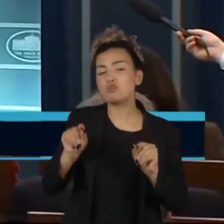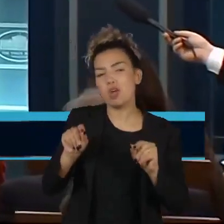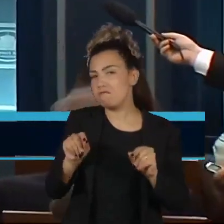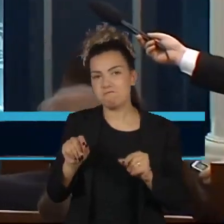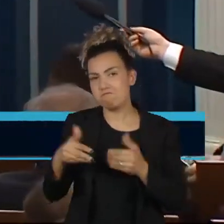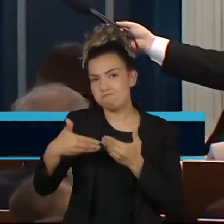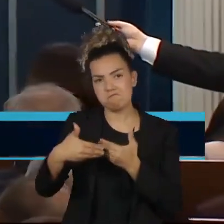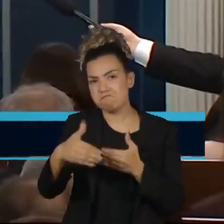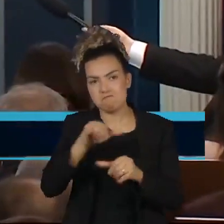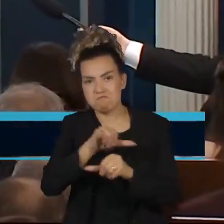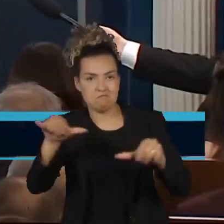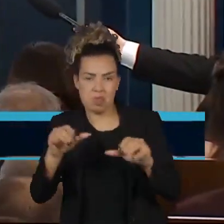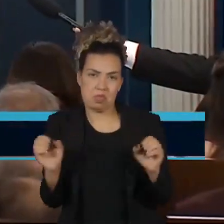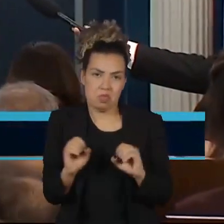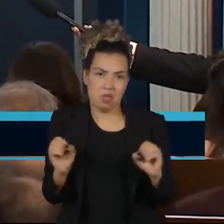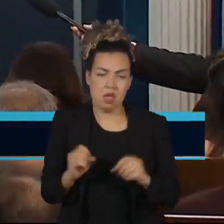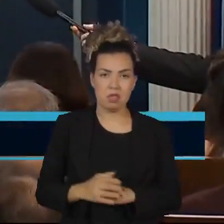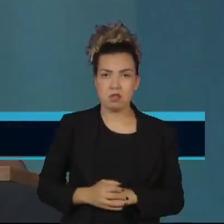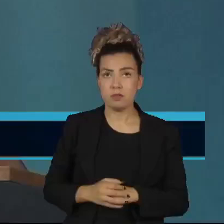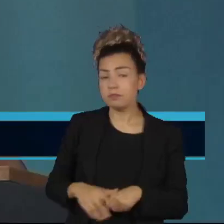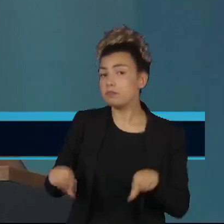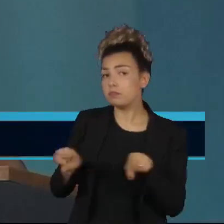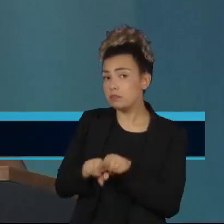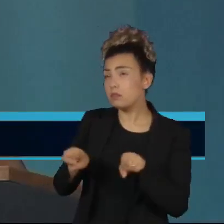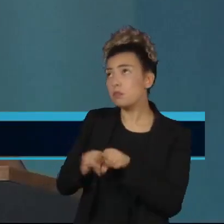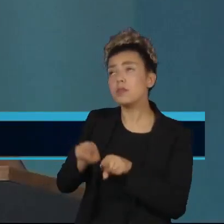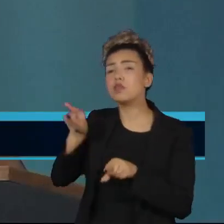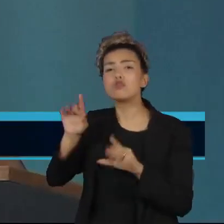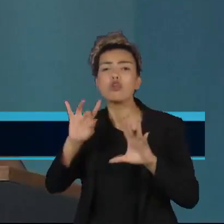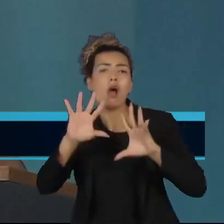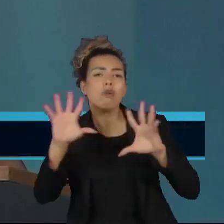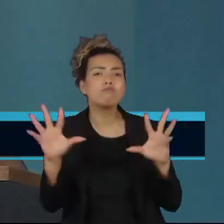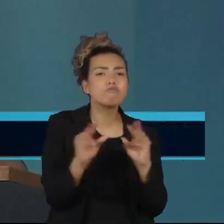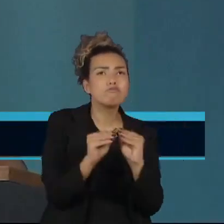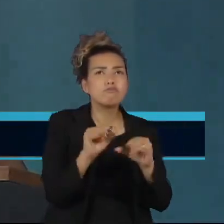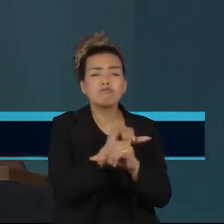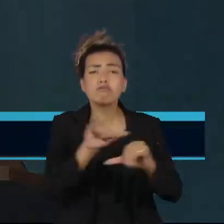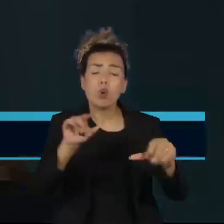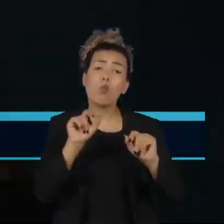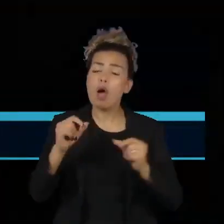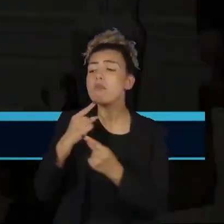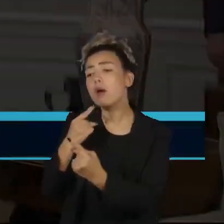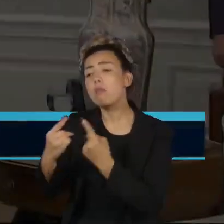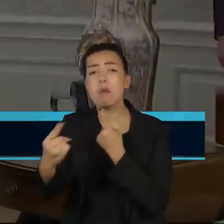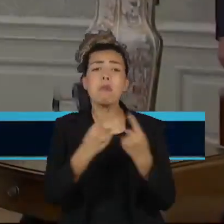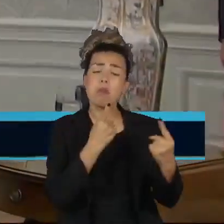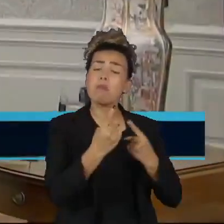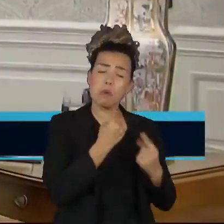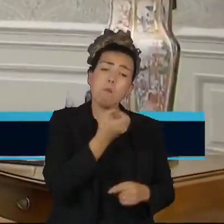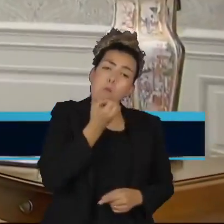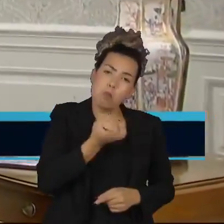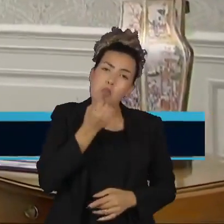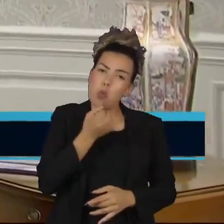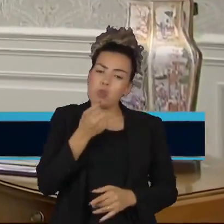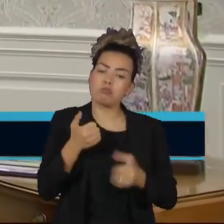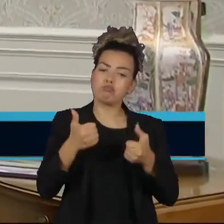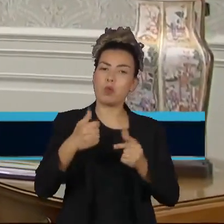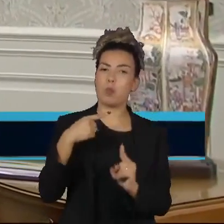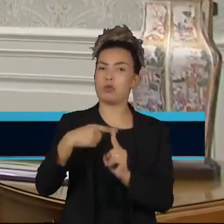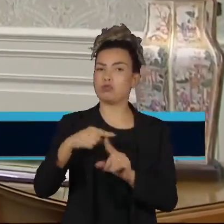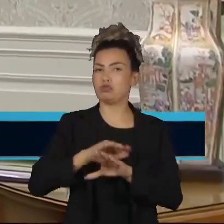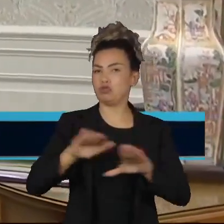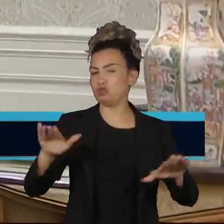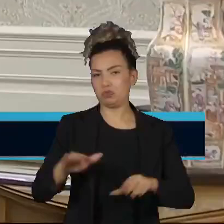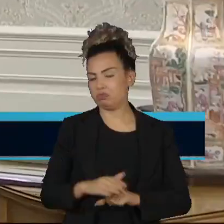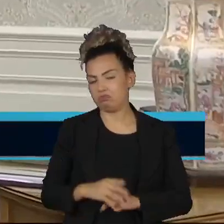A Casa Branca se limitou a dizer que o diálogo foi direto e produtivo. O primeiro contato entre os dois